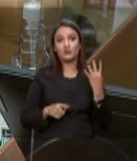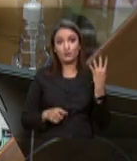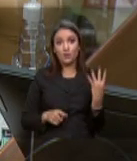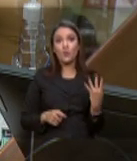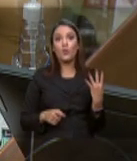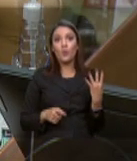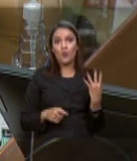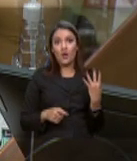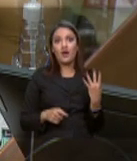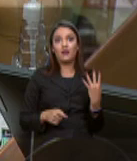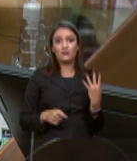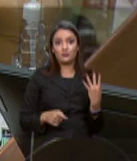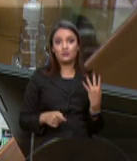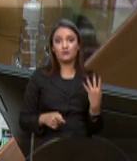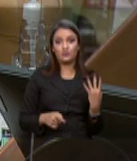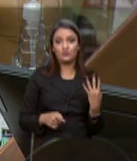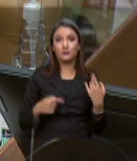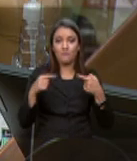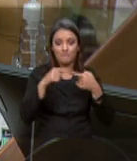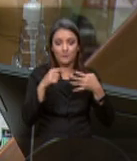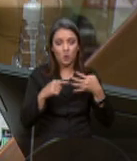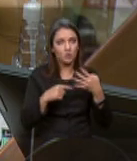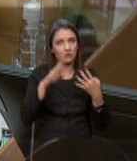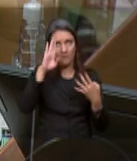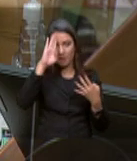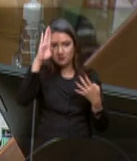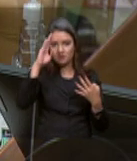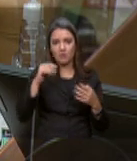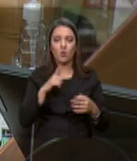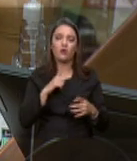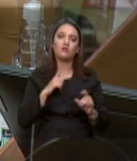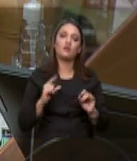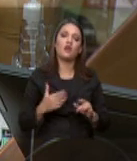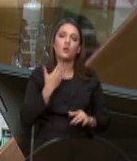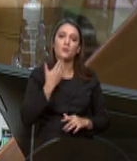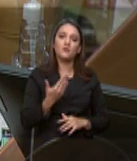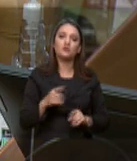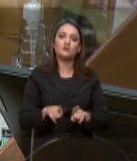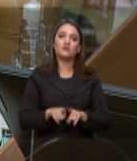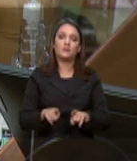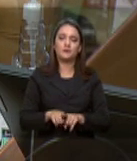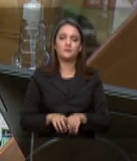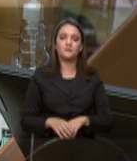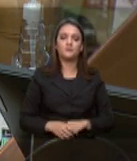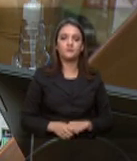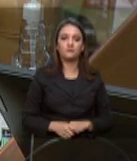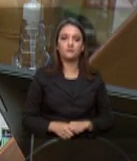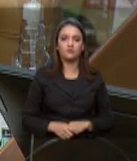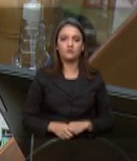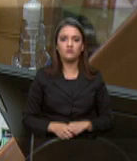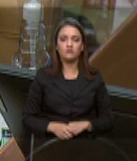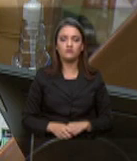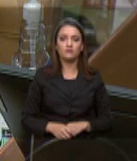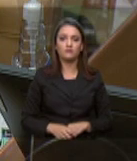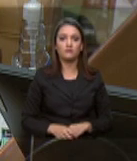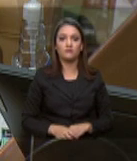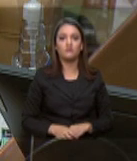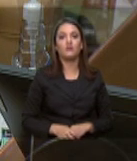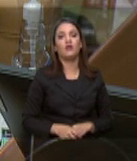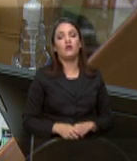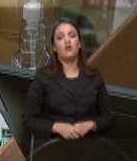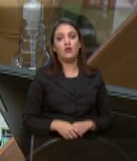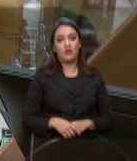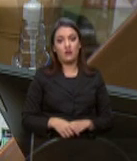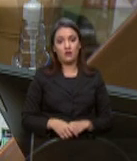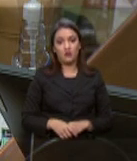a arguição e o que se contém no pedido também formulado pelos arguentes. O plenário julga ações que tratam